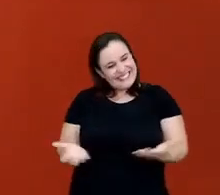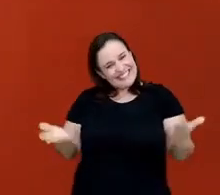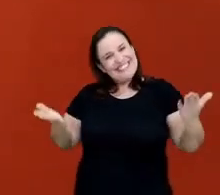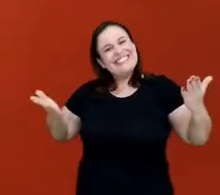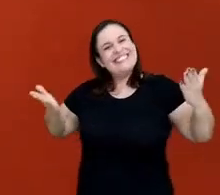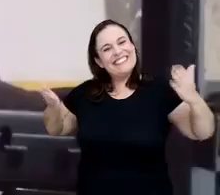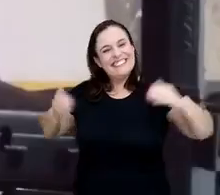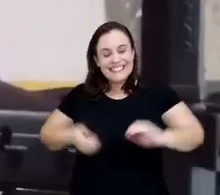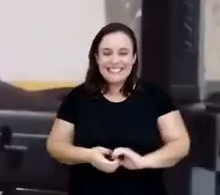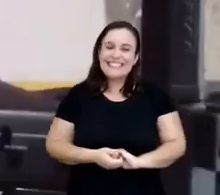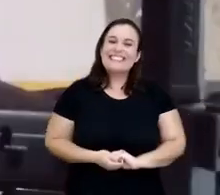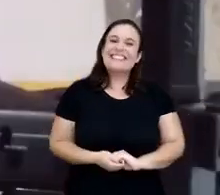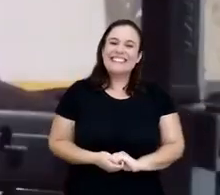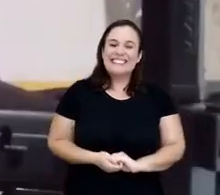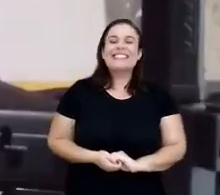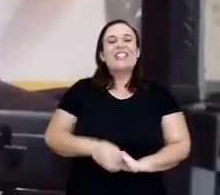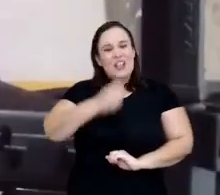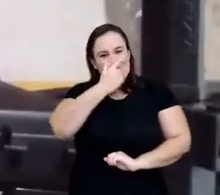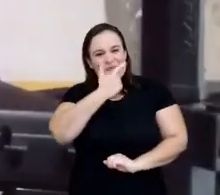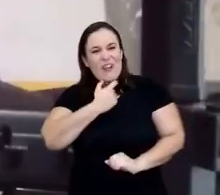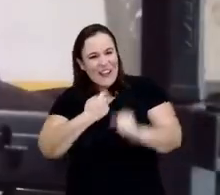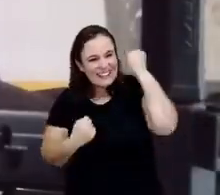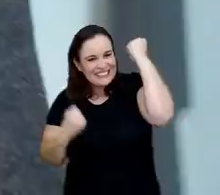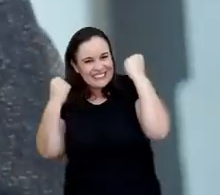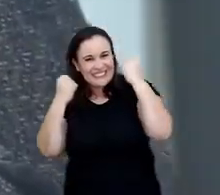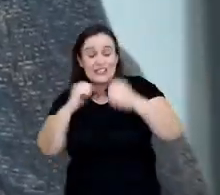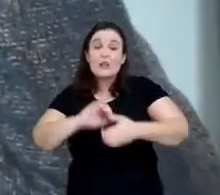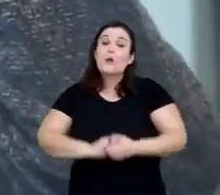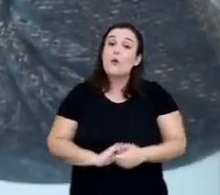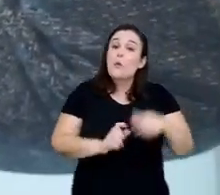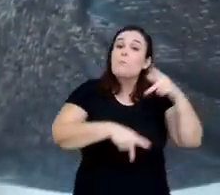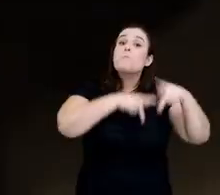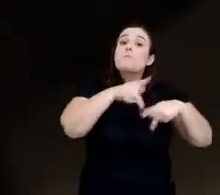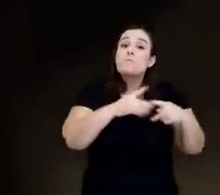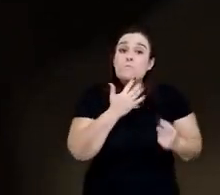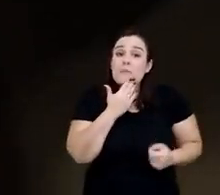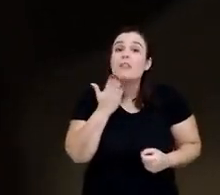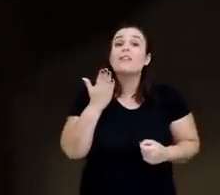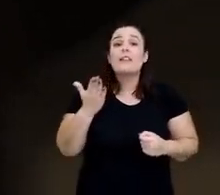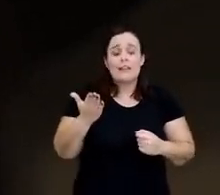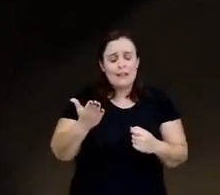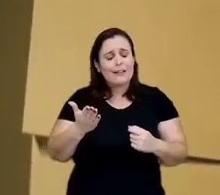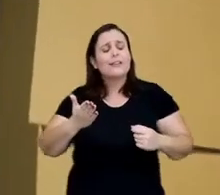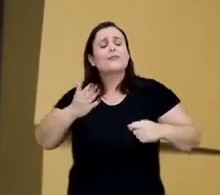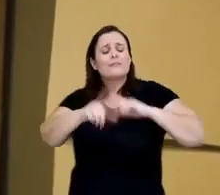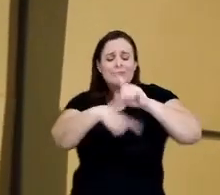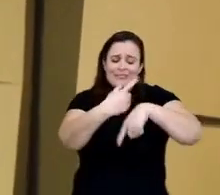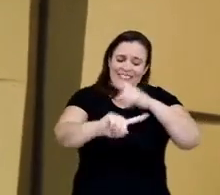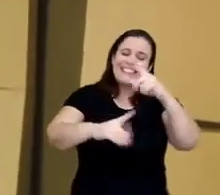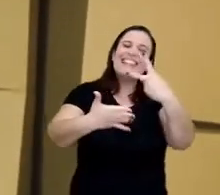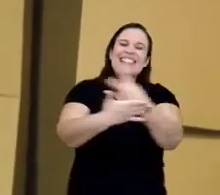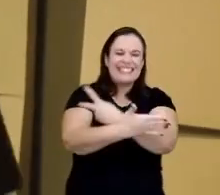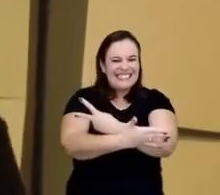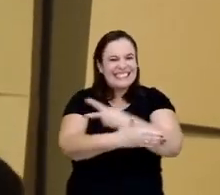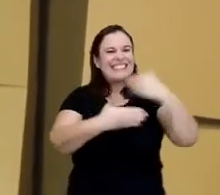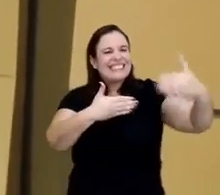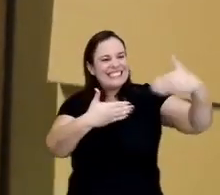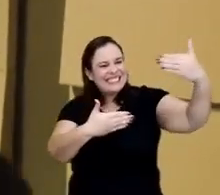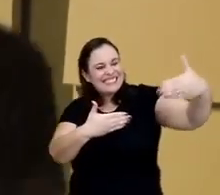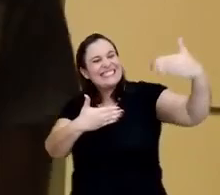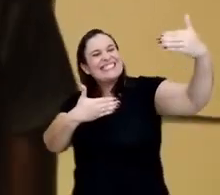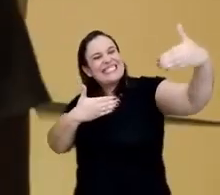Ah, vai. É Boulos. O povo falou. A virada vai sair,